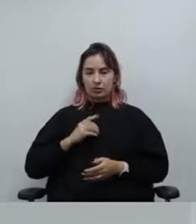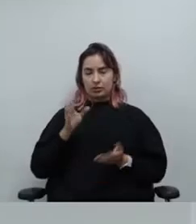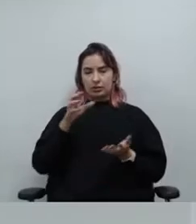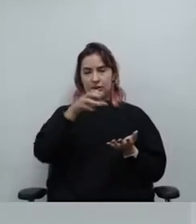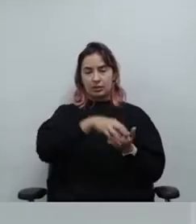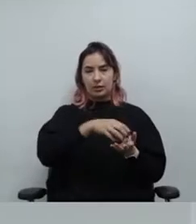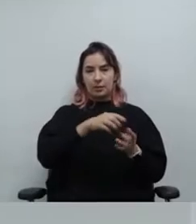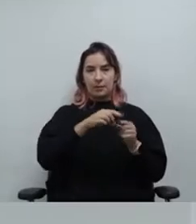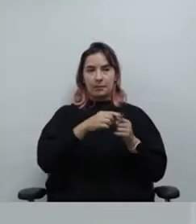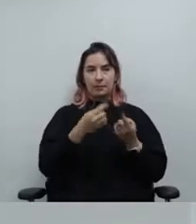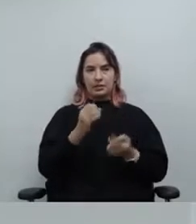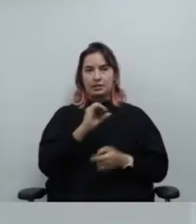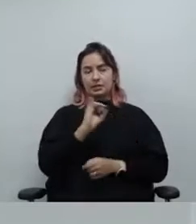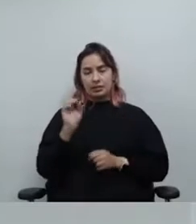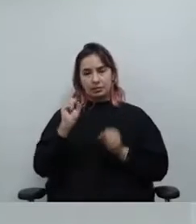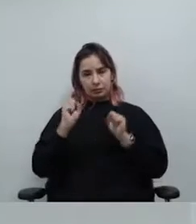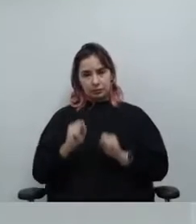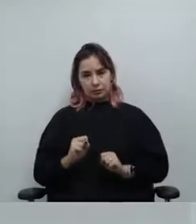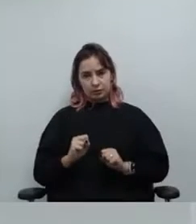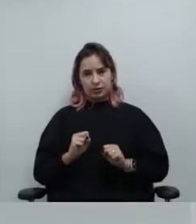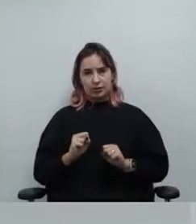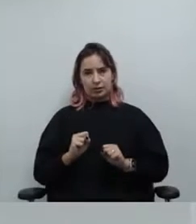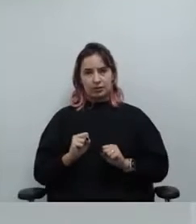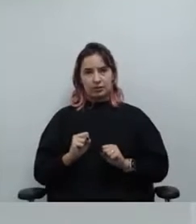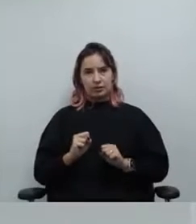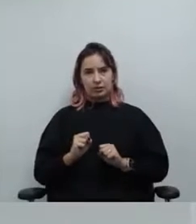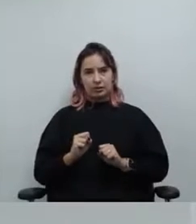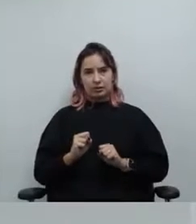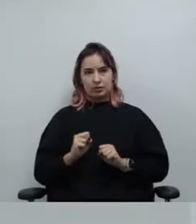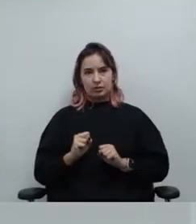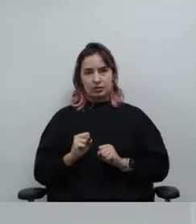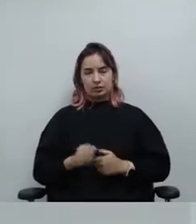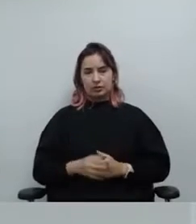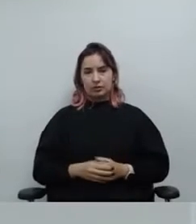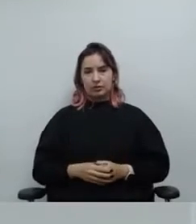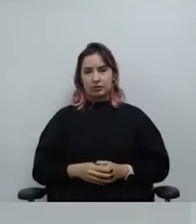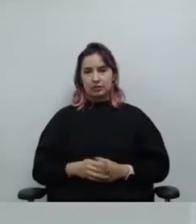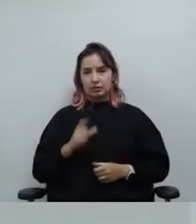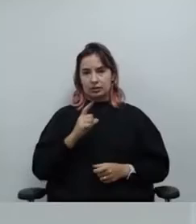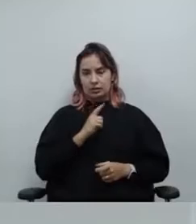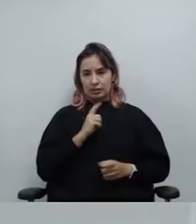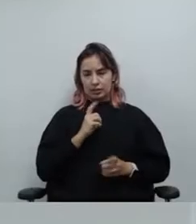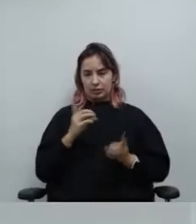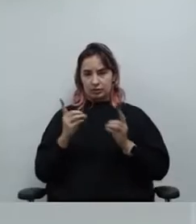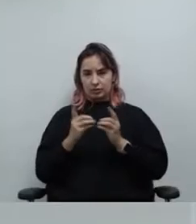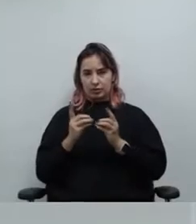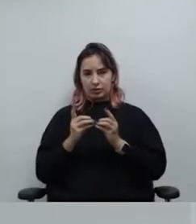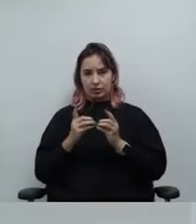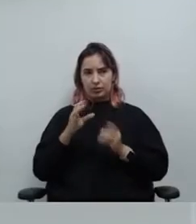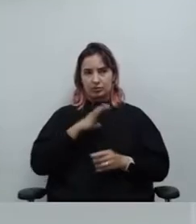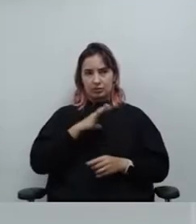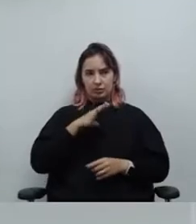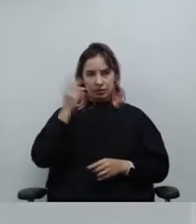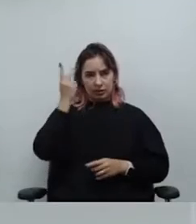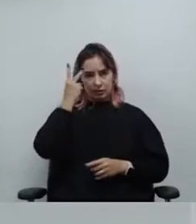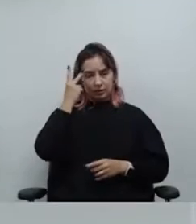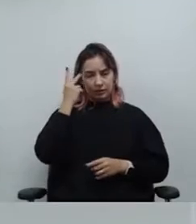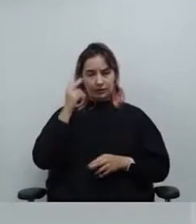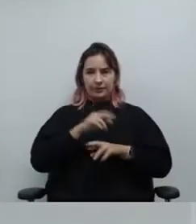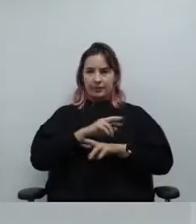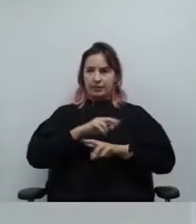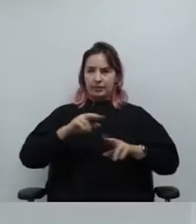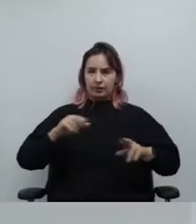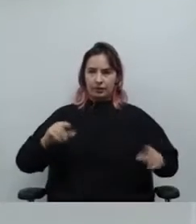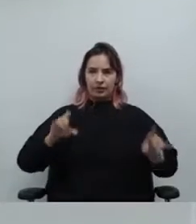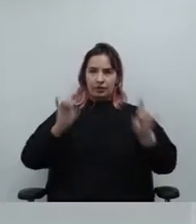mas também, se possível, e for esse o entendimento, que venha esse atendimento para a cidade de São Paulo, onde tem vara especializada,